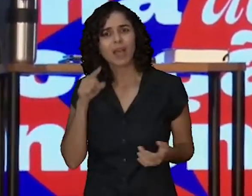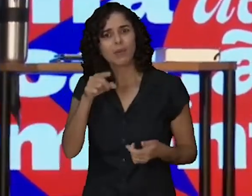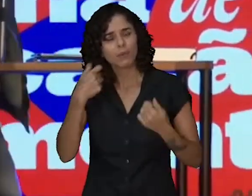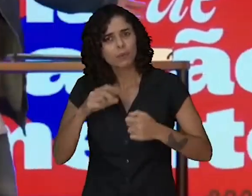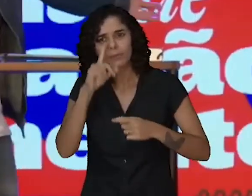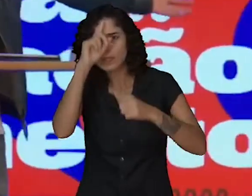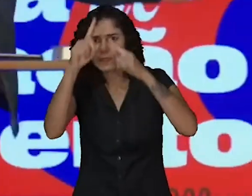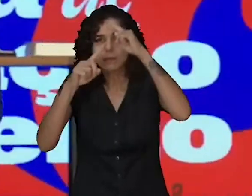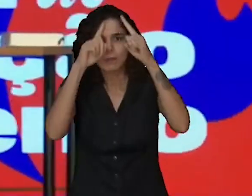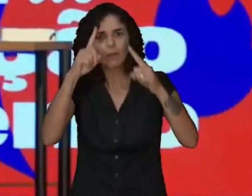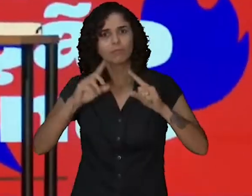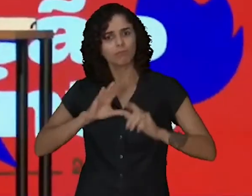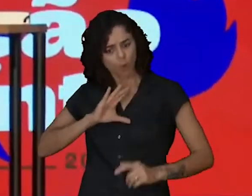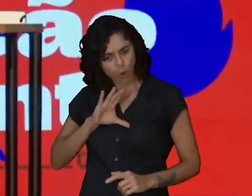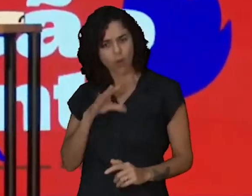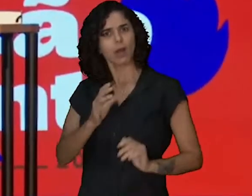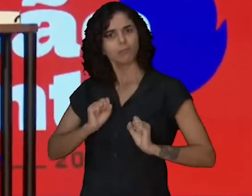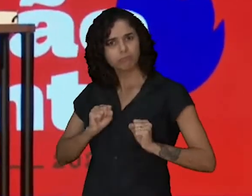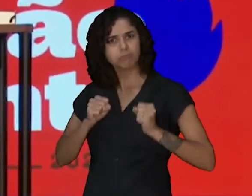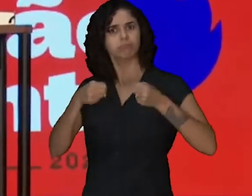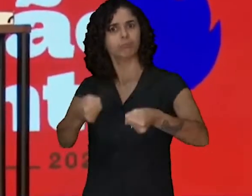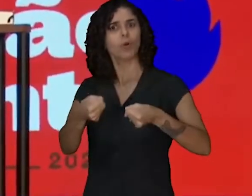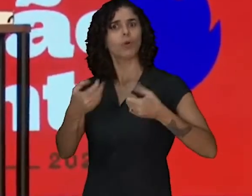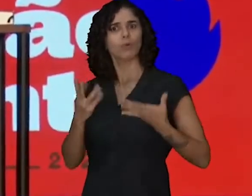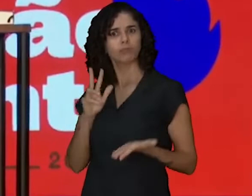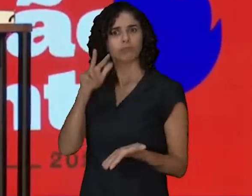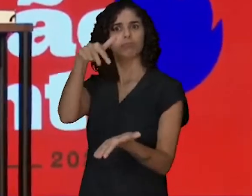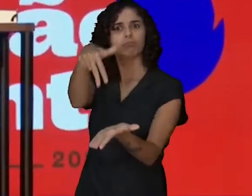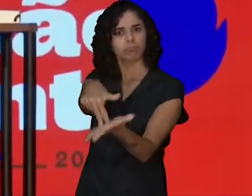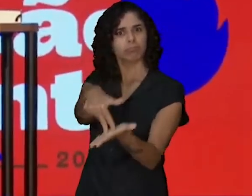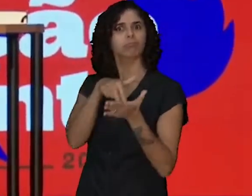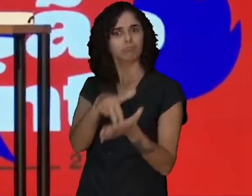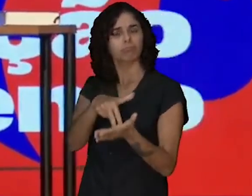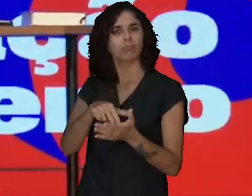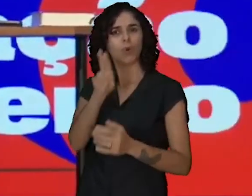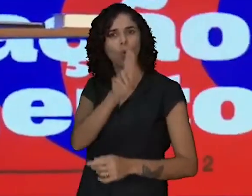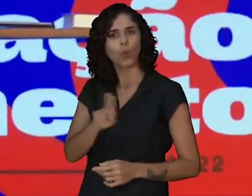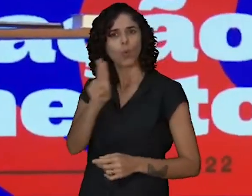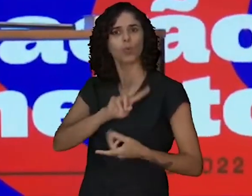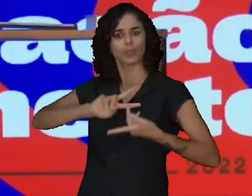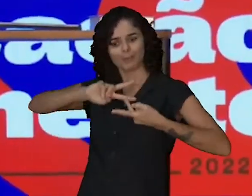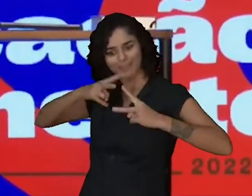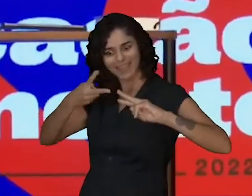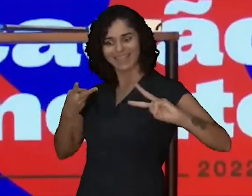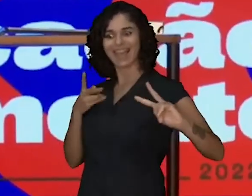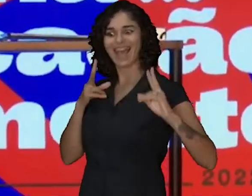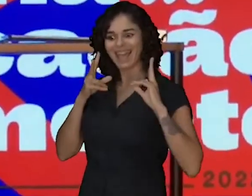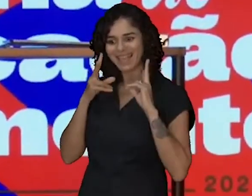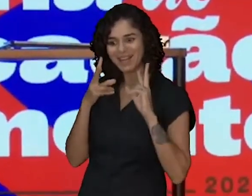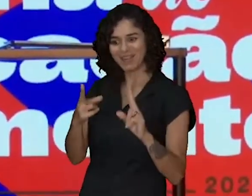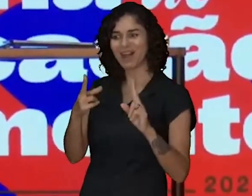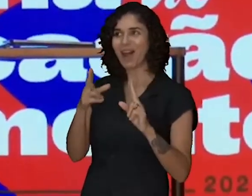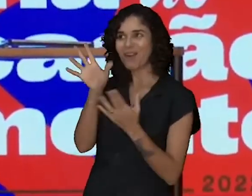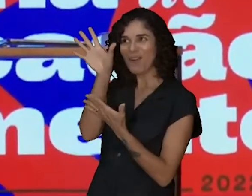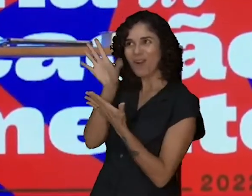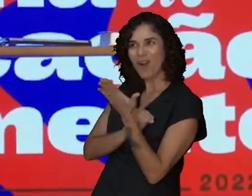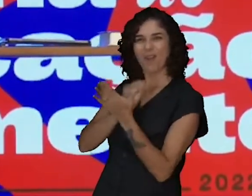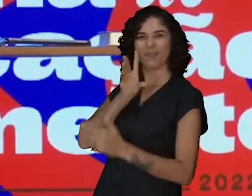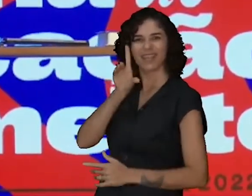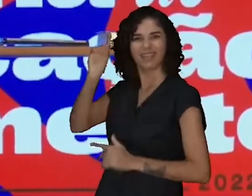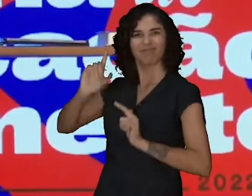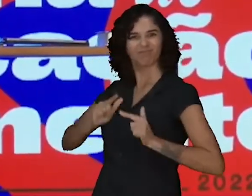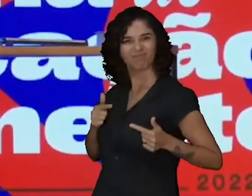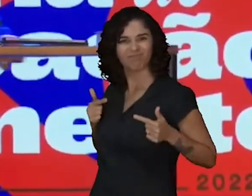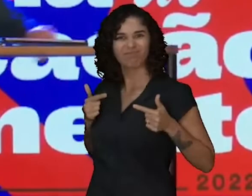você precisa usar o DNA de Deus, do Criador, colocado em você, para ser um agente